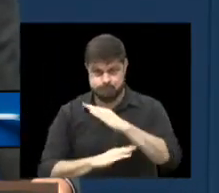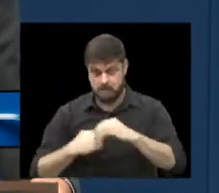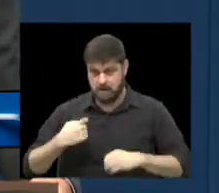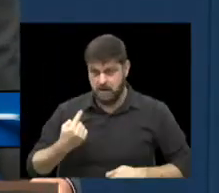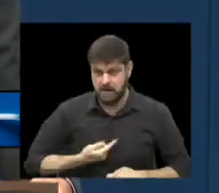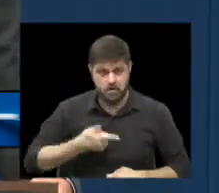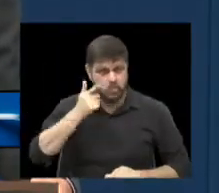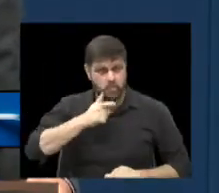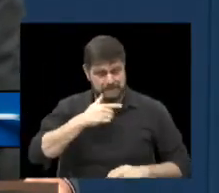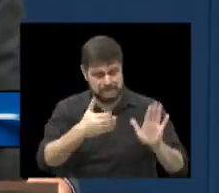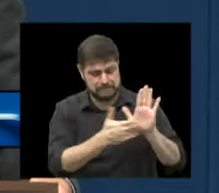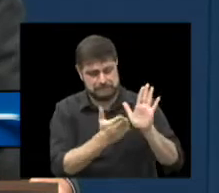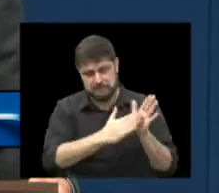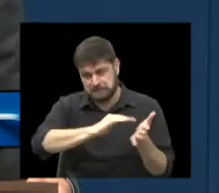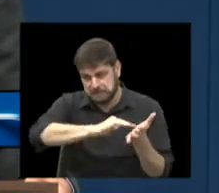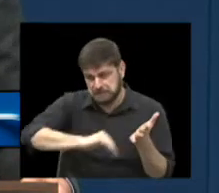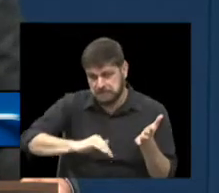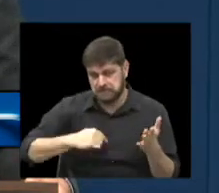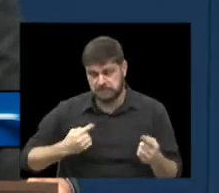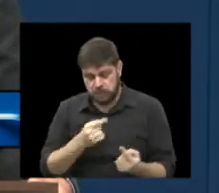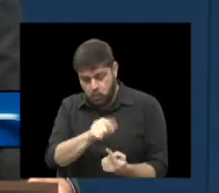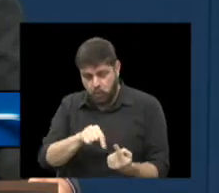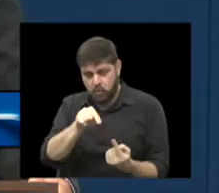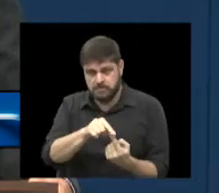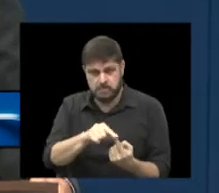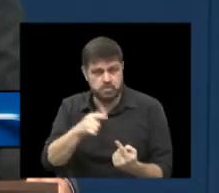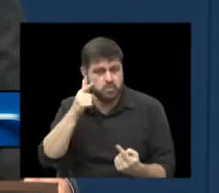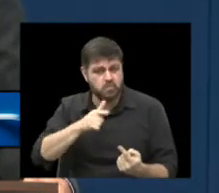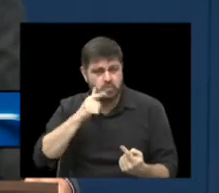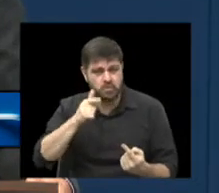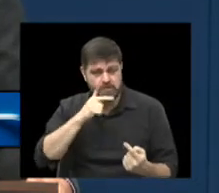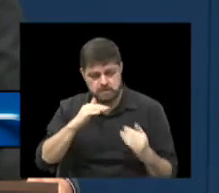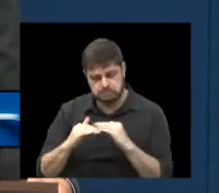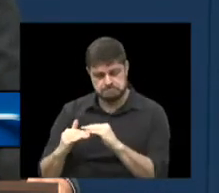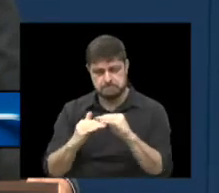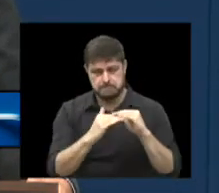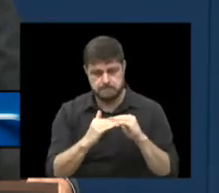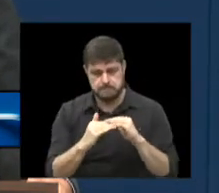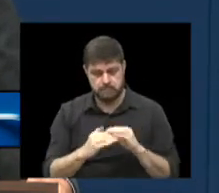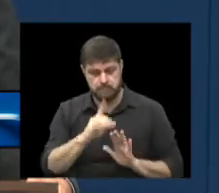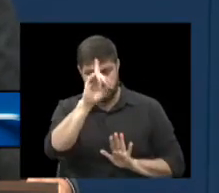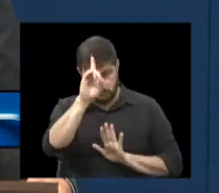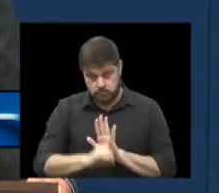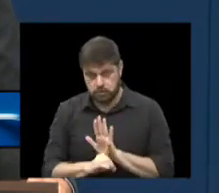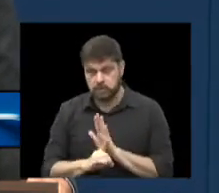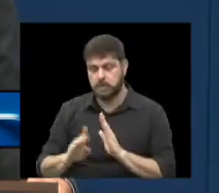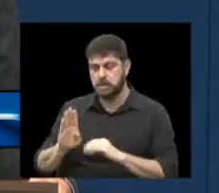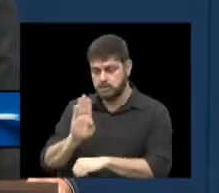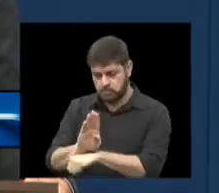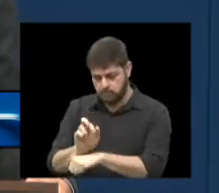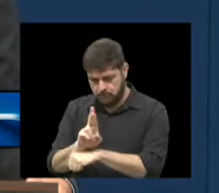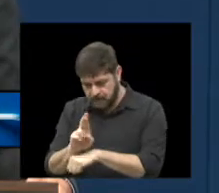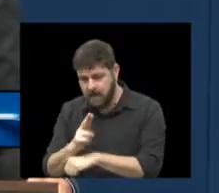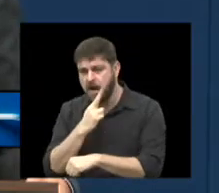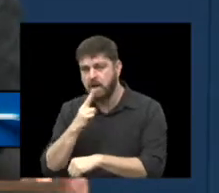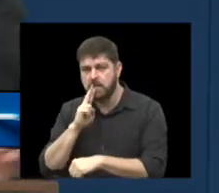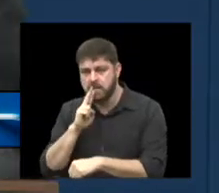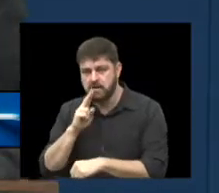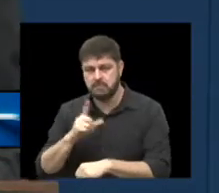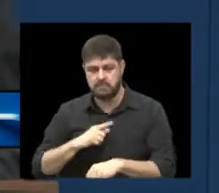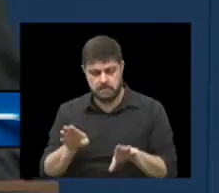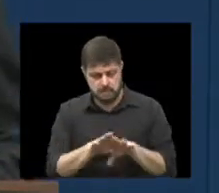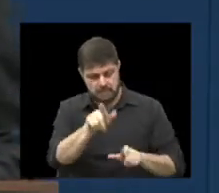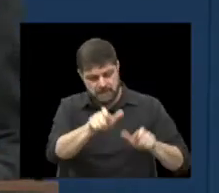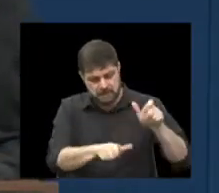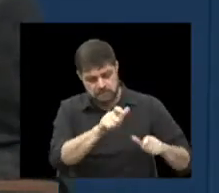de retirar essa proposta, buscando um equilíbrio importante no direito ao empreendedor, do empreendedor e também